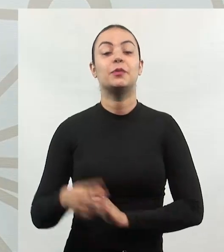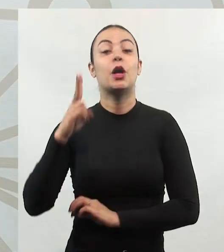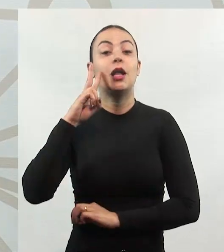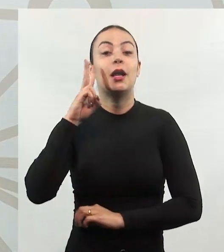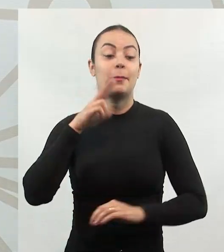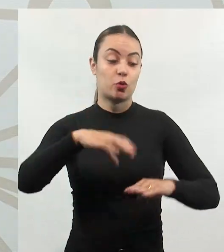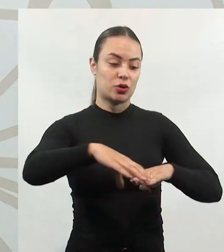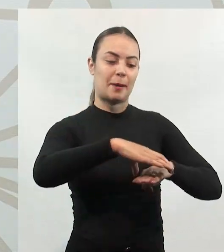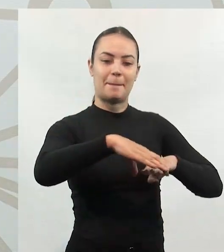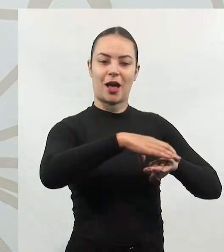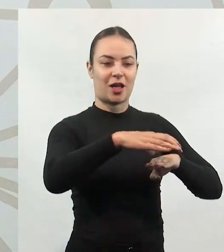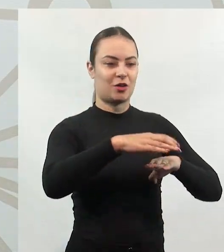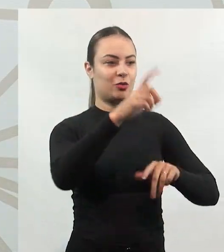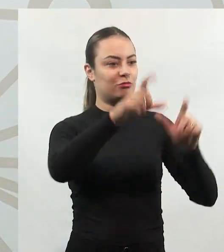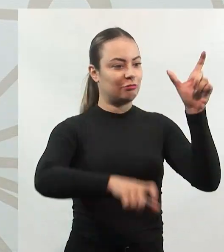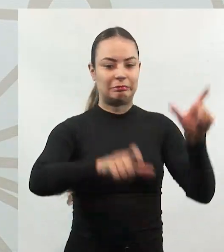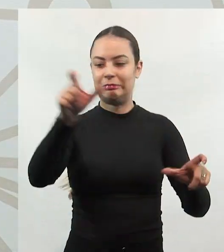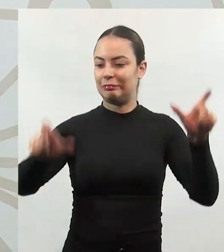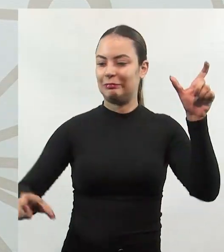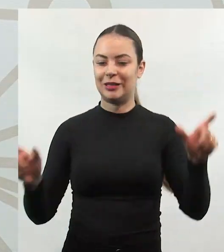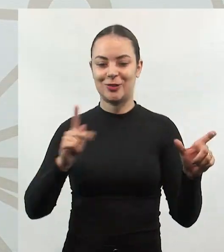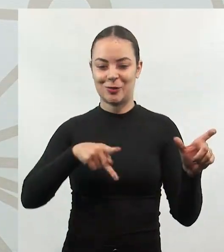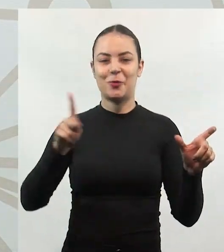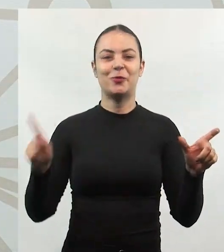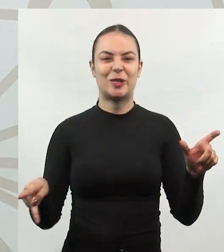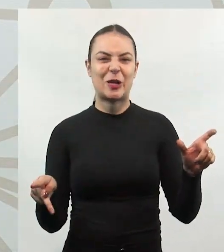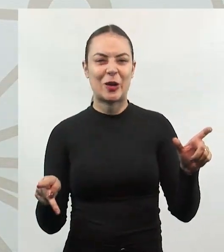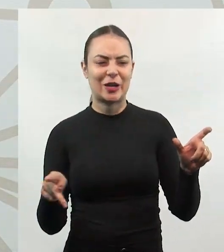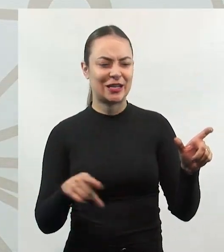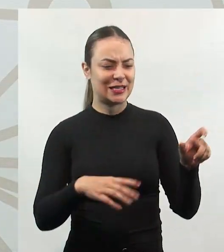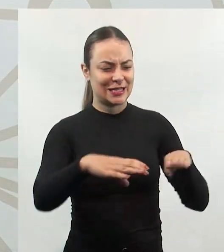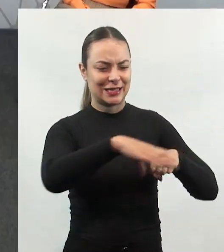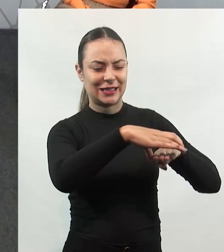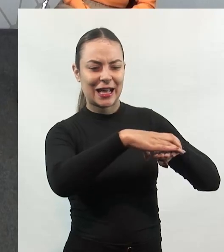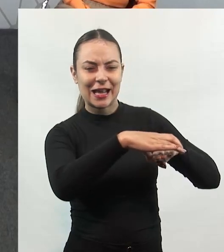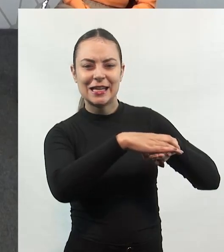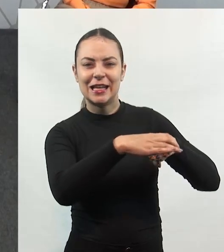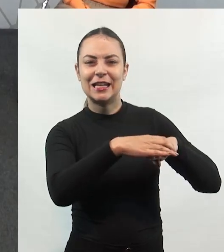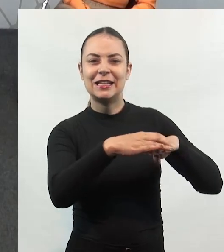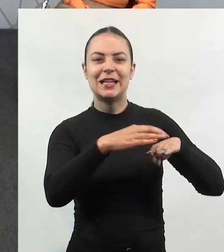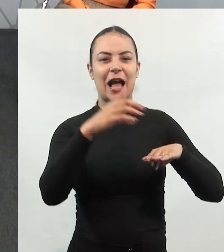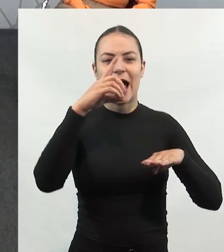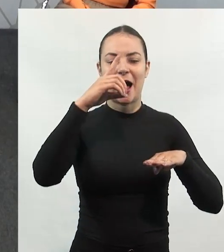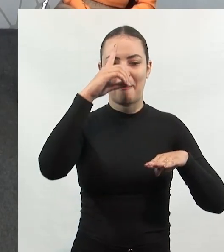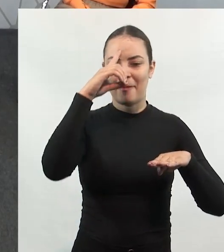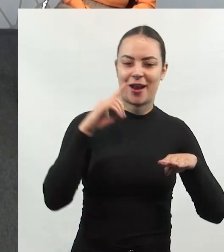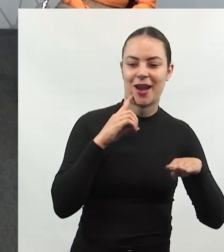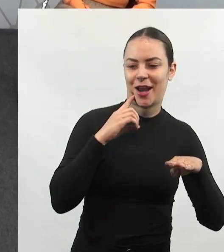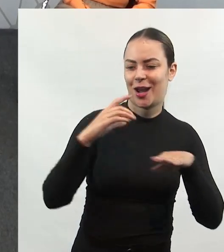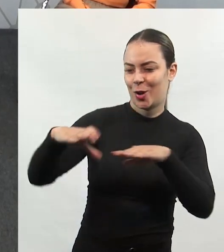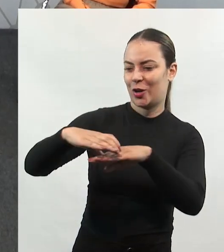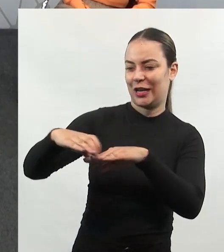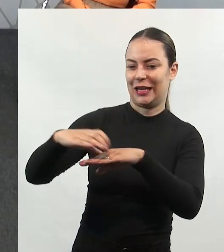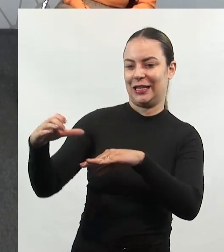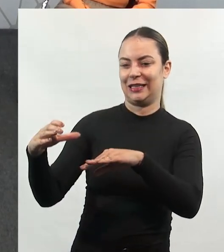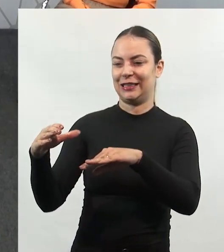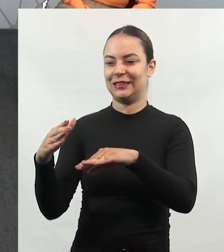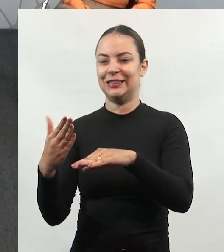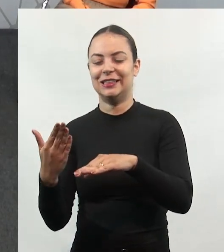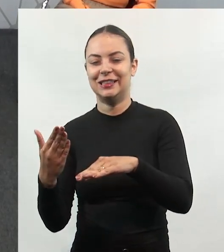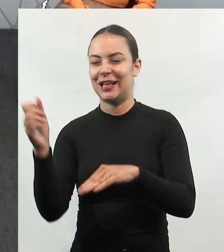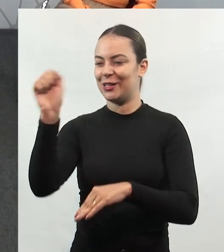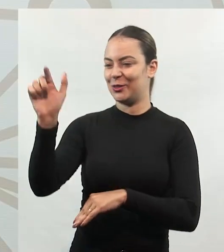pra mim, pra eu jogar futsal. Joguei uma partida, quebrei. Lembra que tu me levou arrastada pra casa de ônibus? Não sei se você se